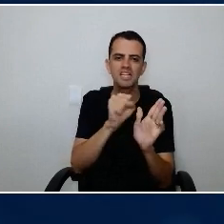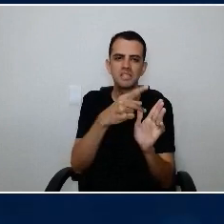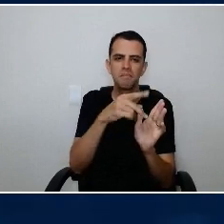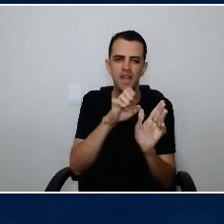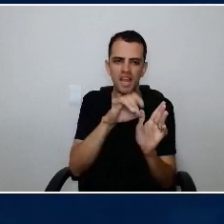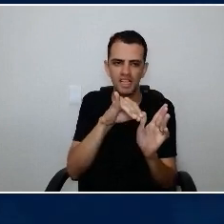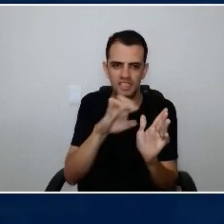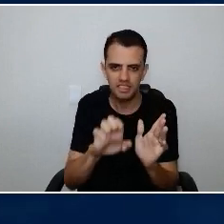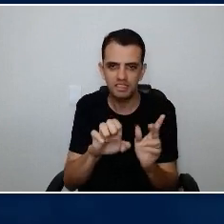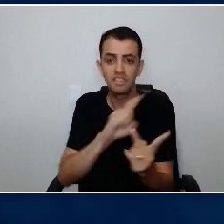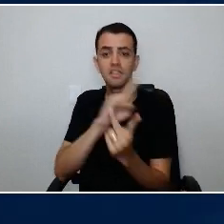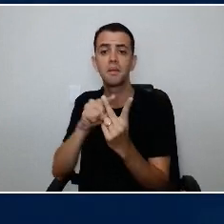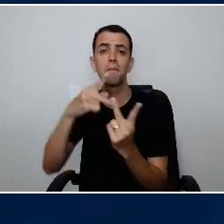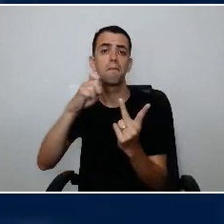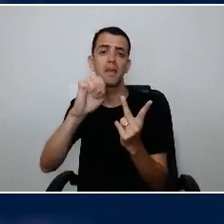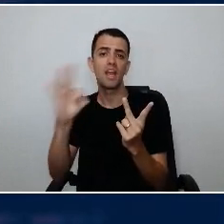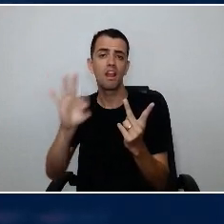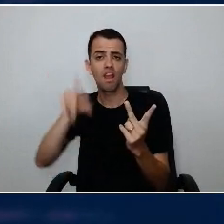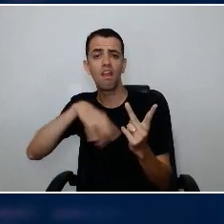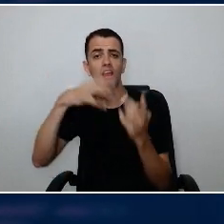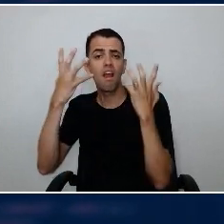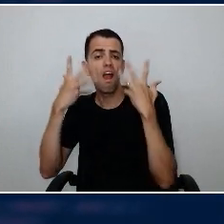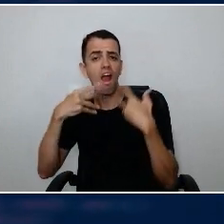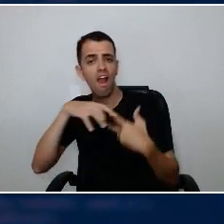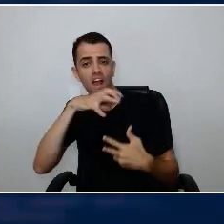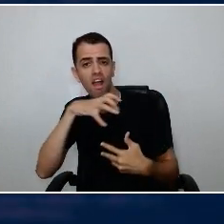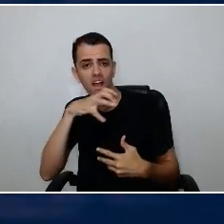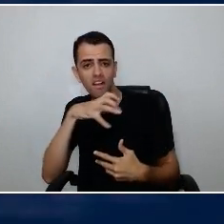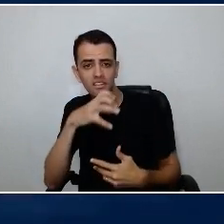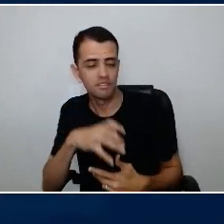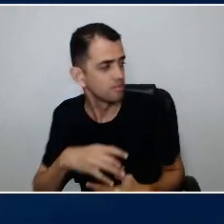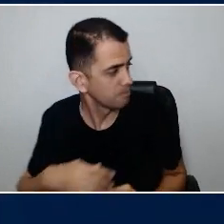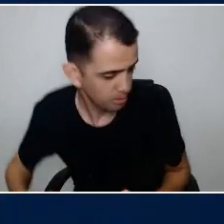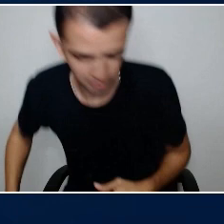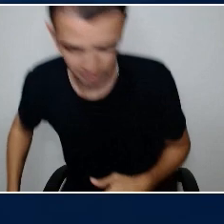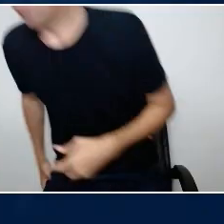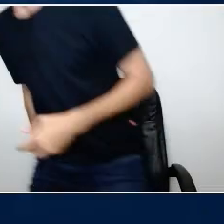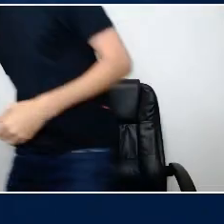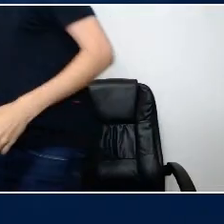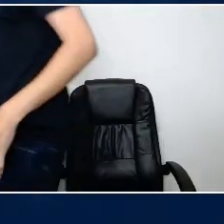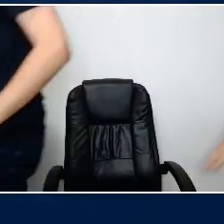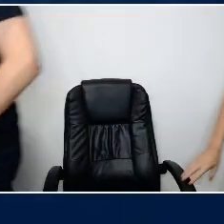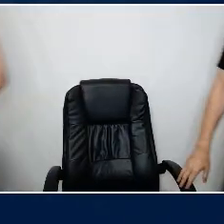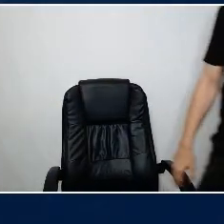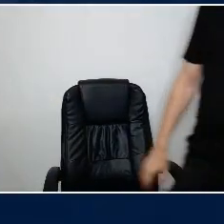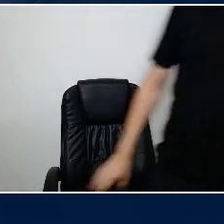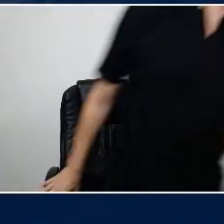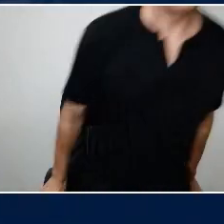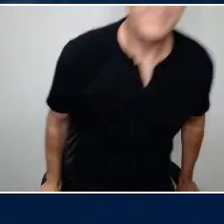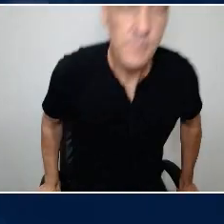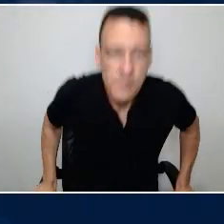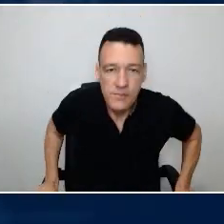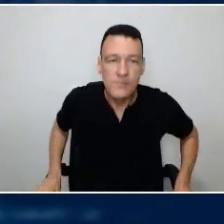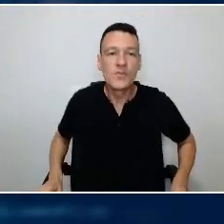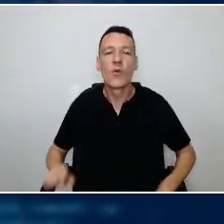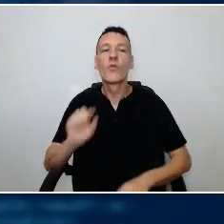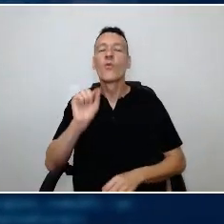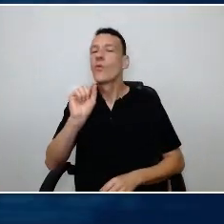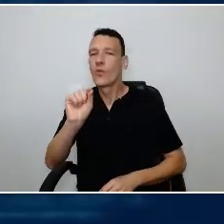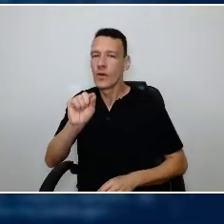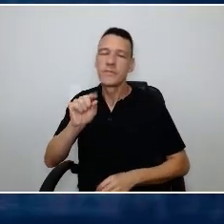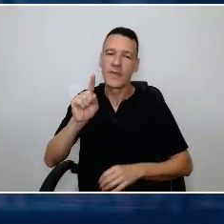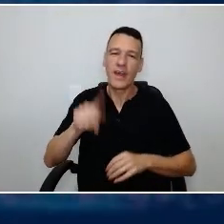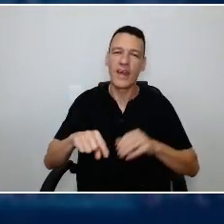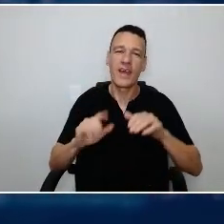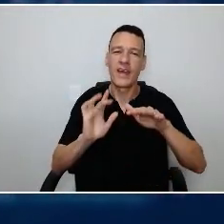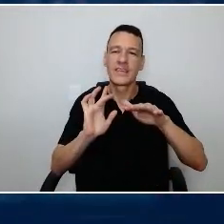perfeito pra rede social dos Pets mas o que é brid Pet Alice brid Pet é uma rede social onde os pets